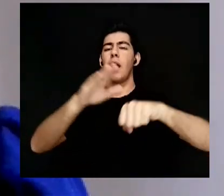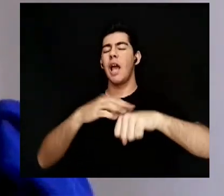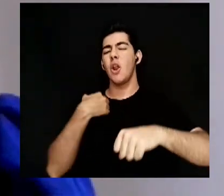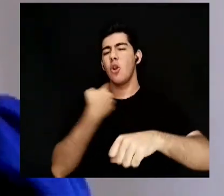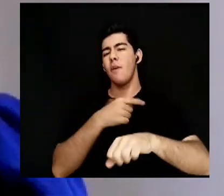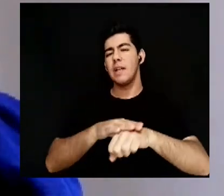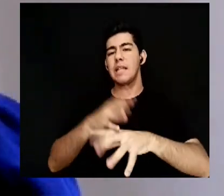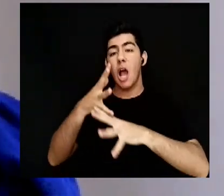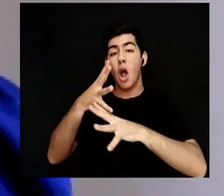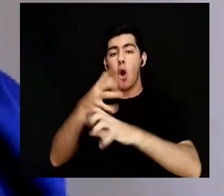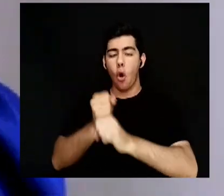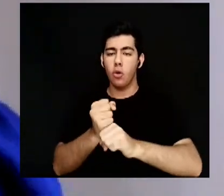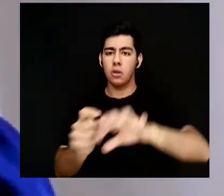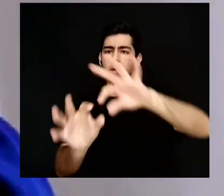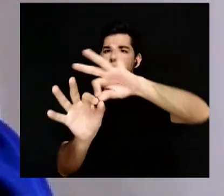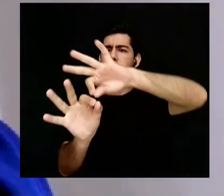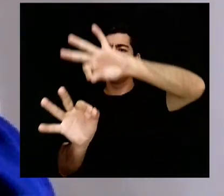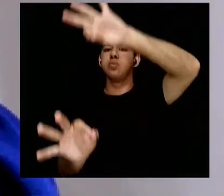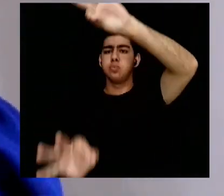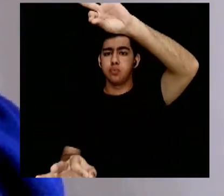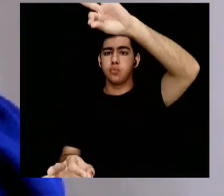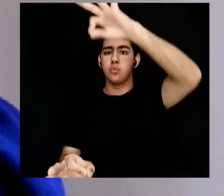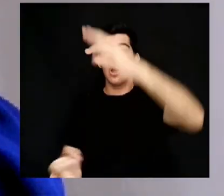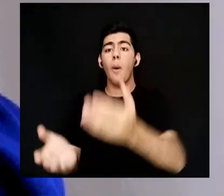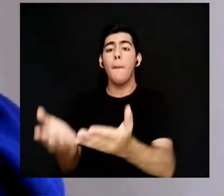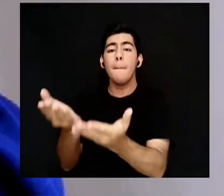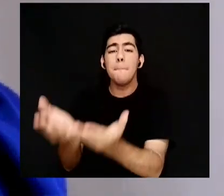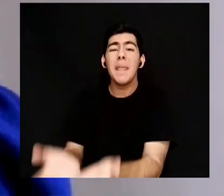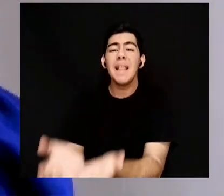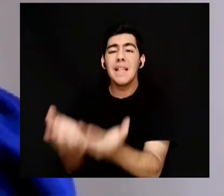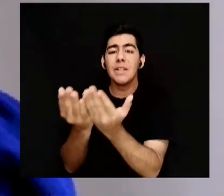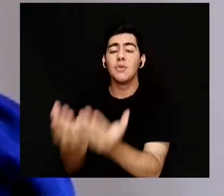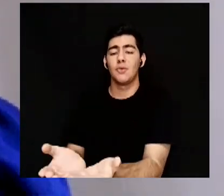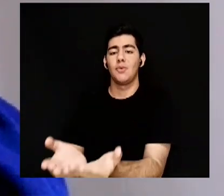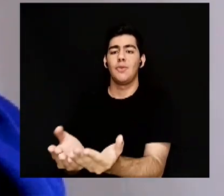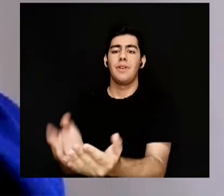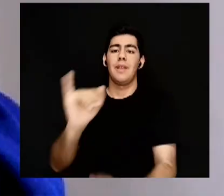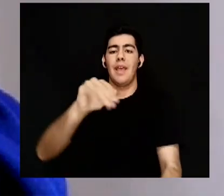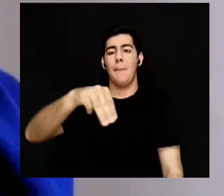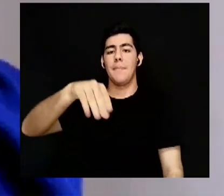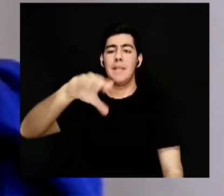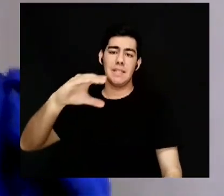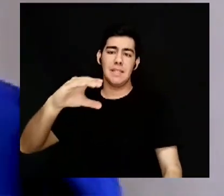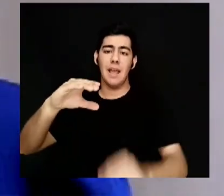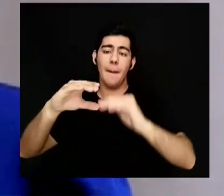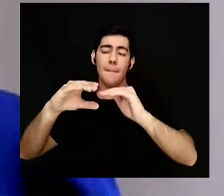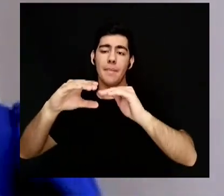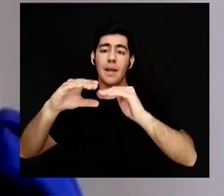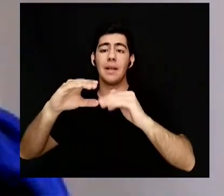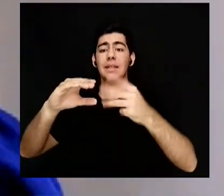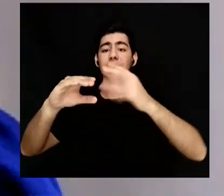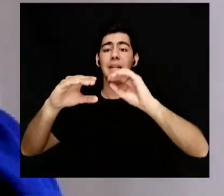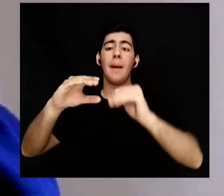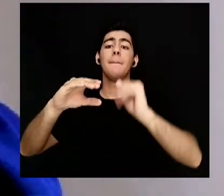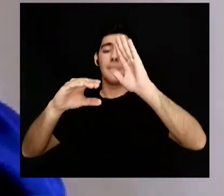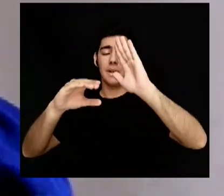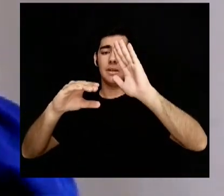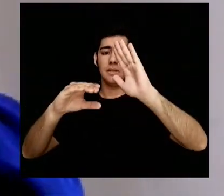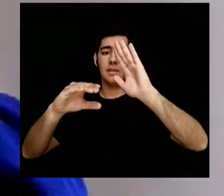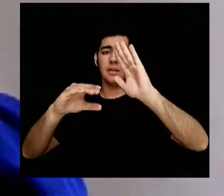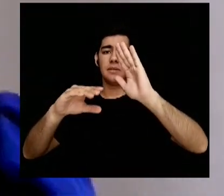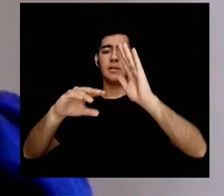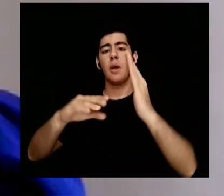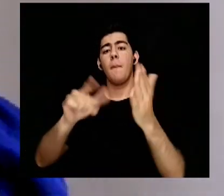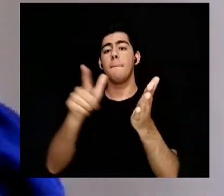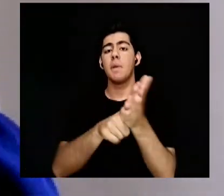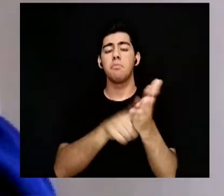IMC acima de 30, no entanto, ele teoricamente era obeso devido ao músculo, entendeu? Que é uma coisa extremamente